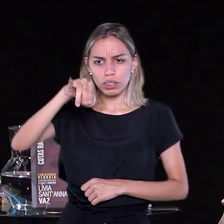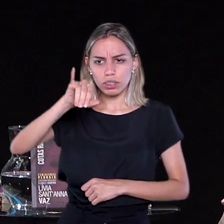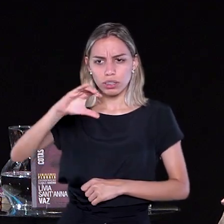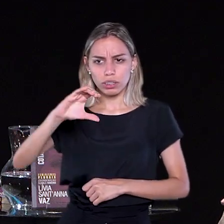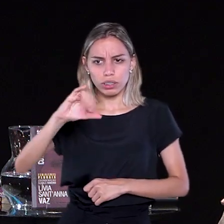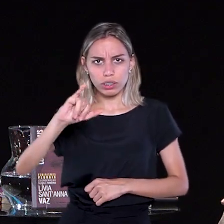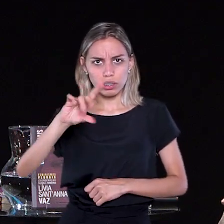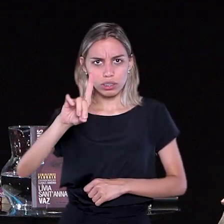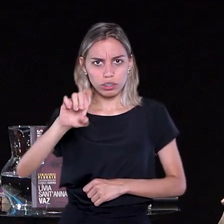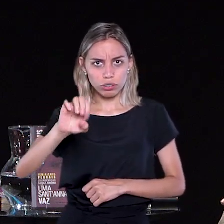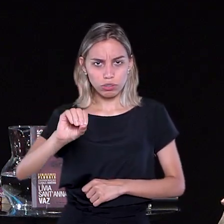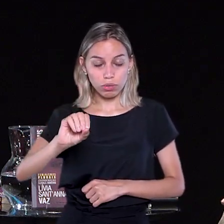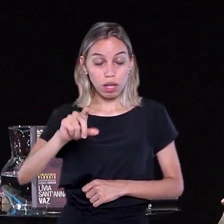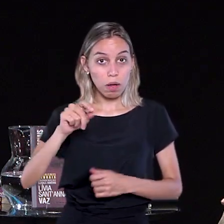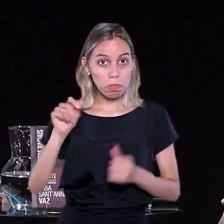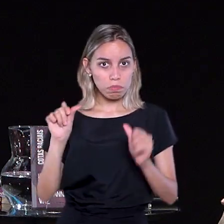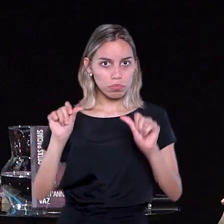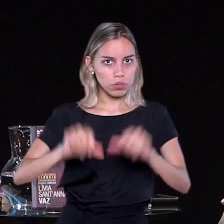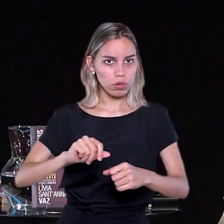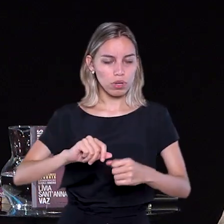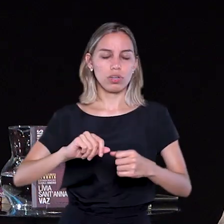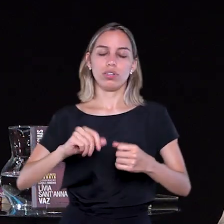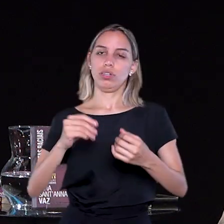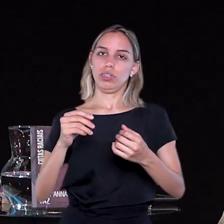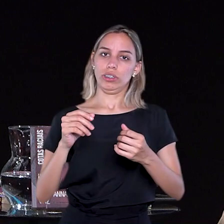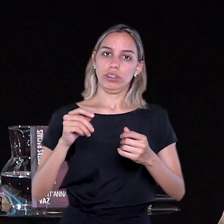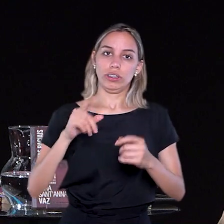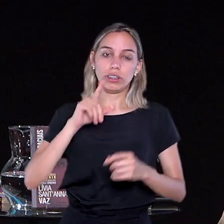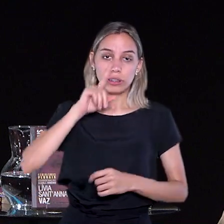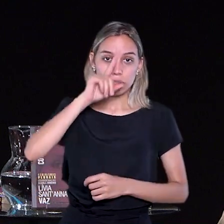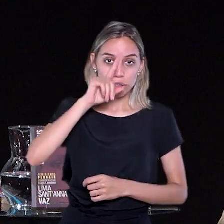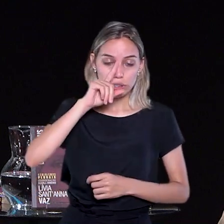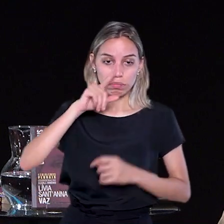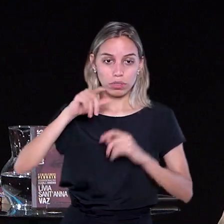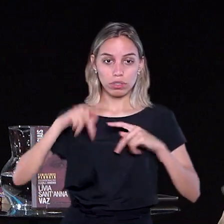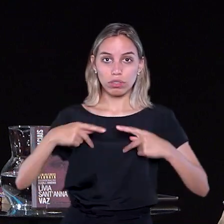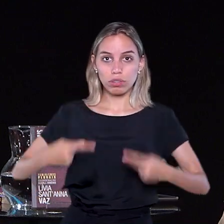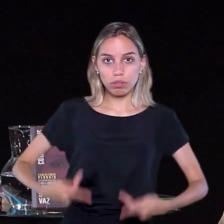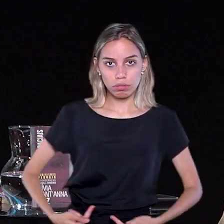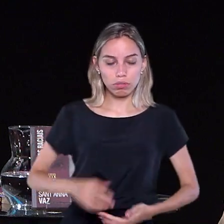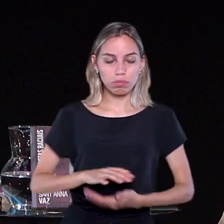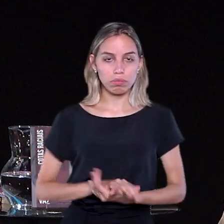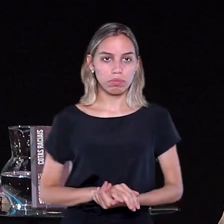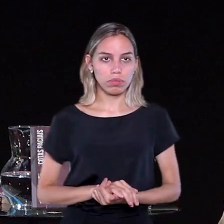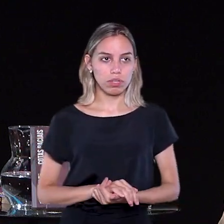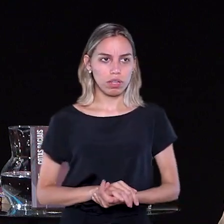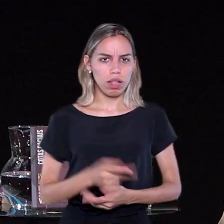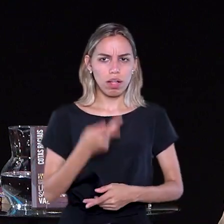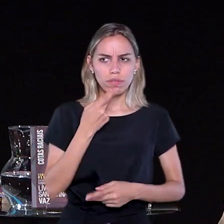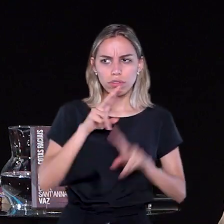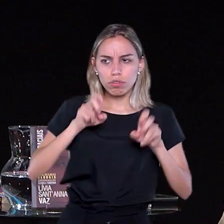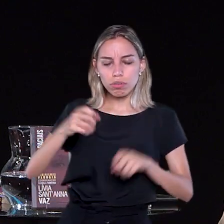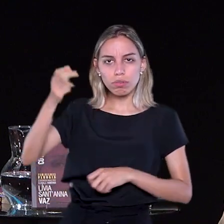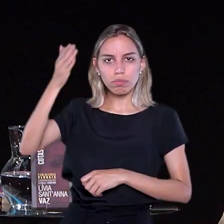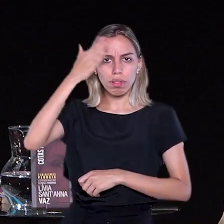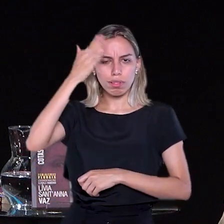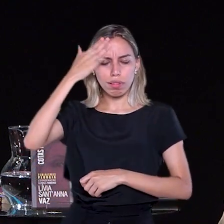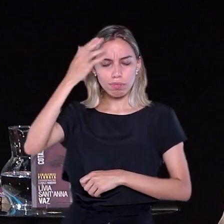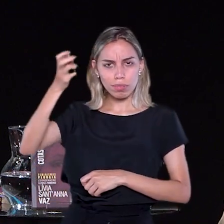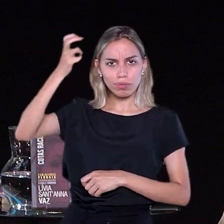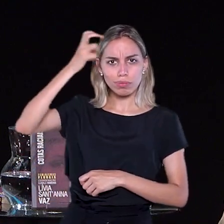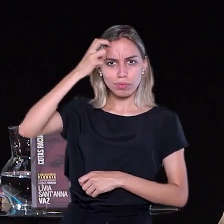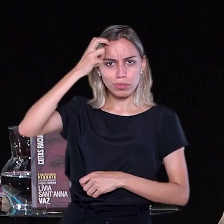humanidade, porque ele representa o empobrecimento dessa humanidade em termos de saberes, né, em termos de cultura. E, para ele,